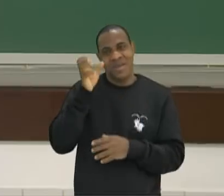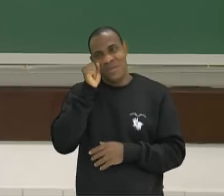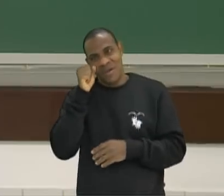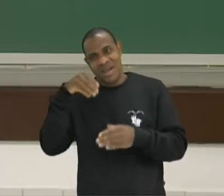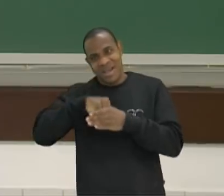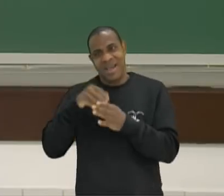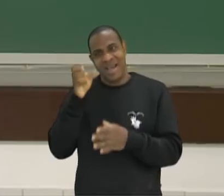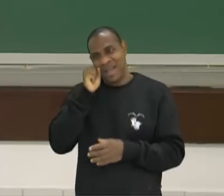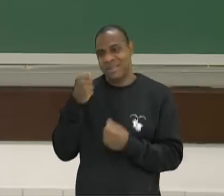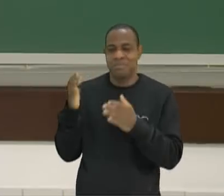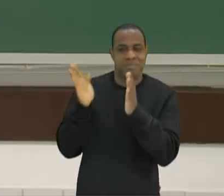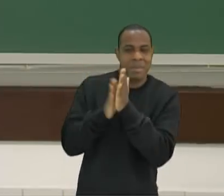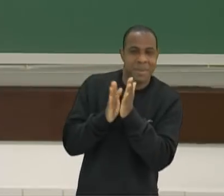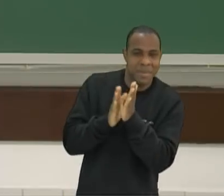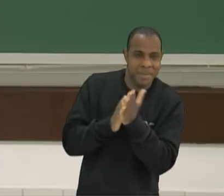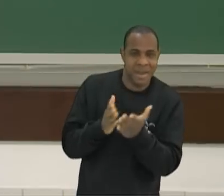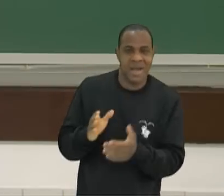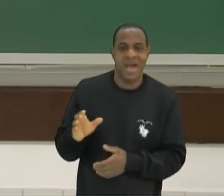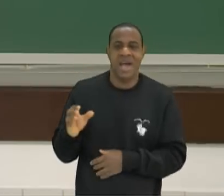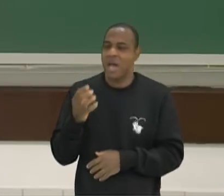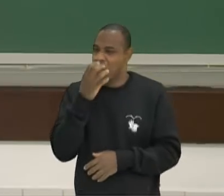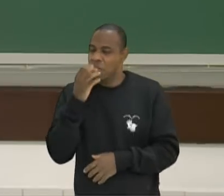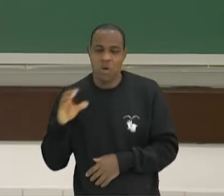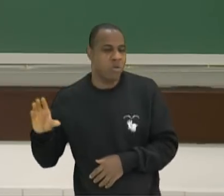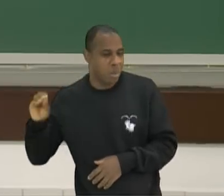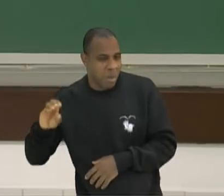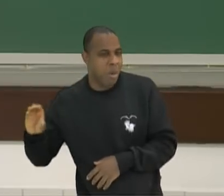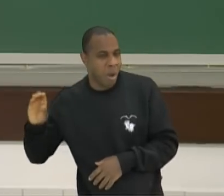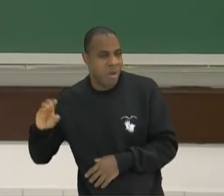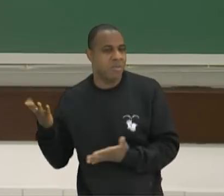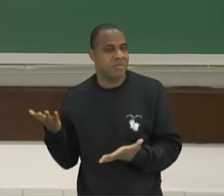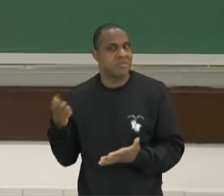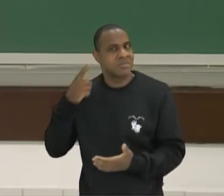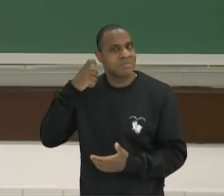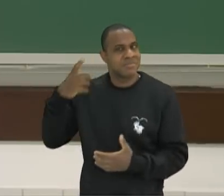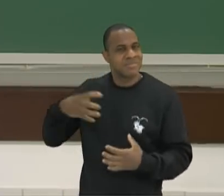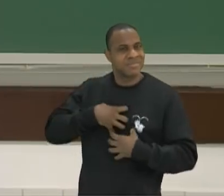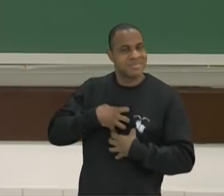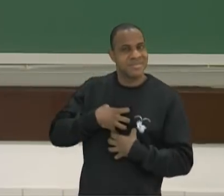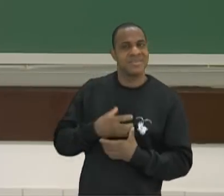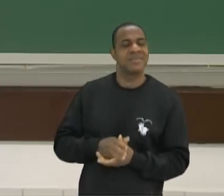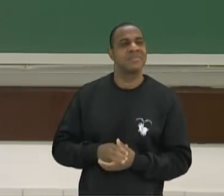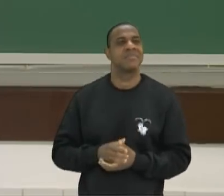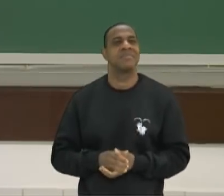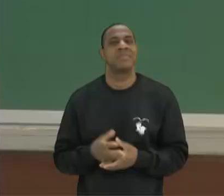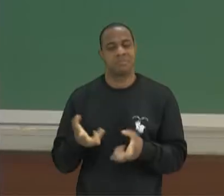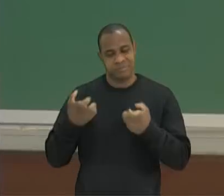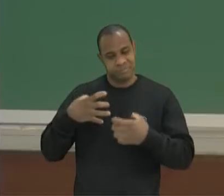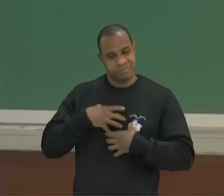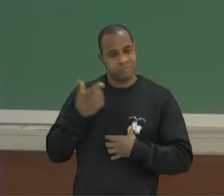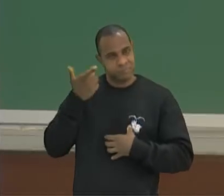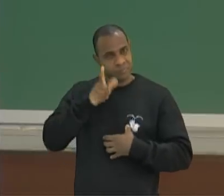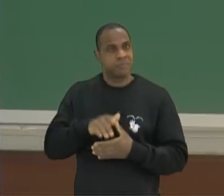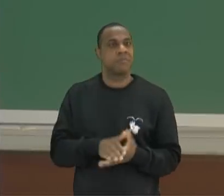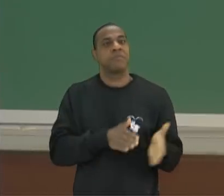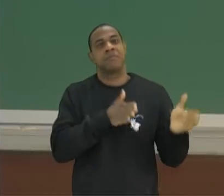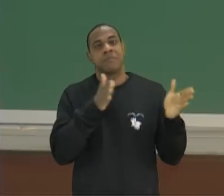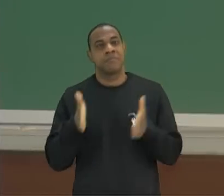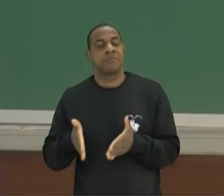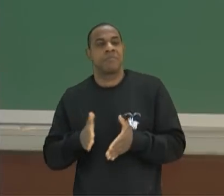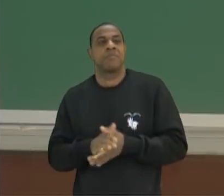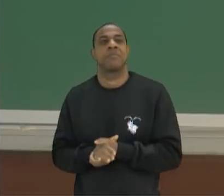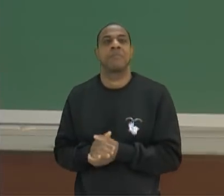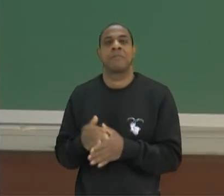frente da sua residência, um cachorro late, então você consegue ter essa atribuição, ok? Avançando então para a nossa próxima tela, temos